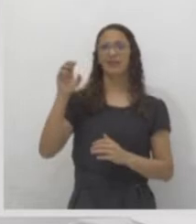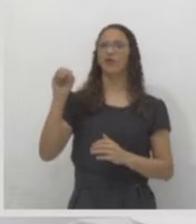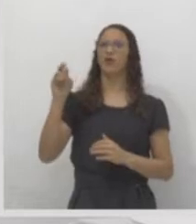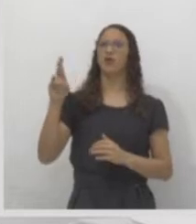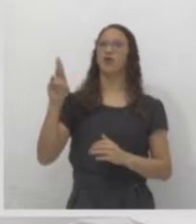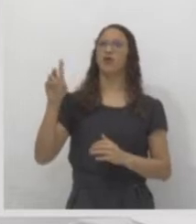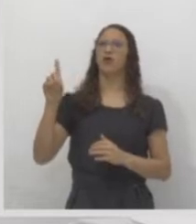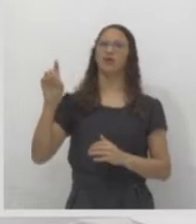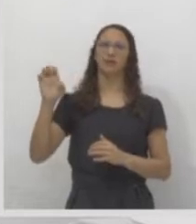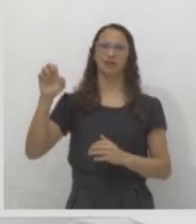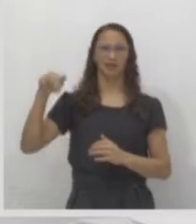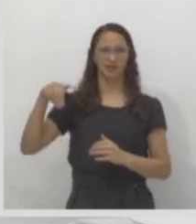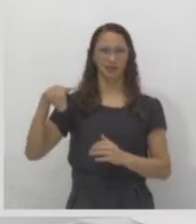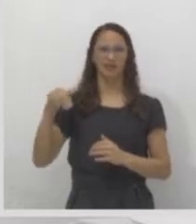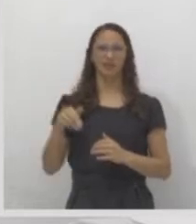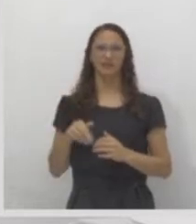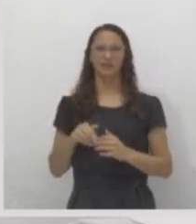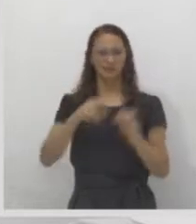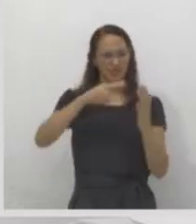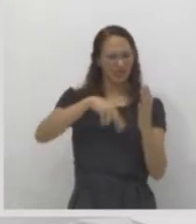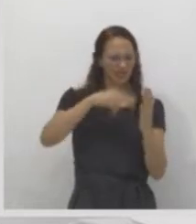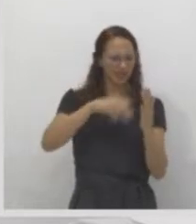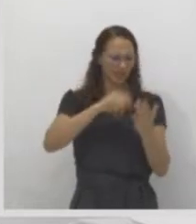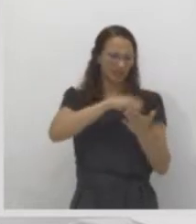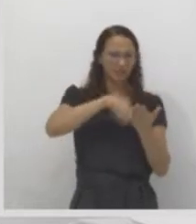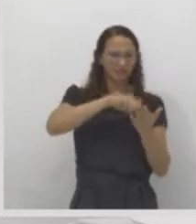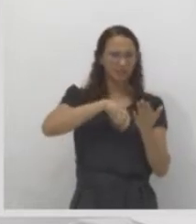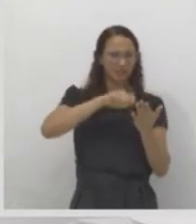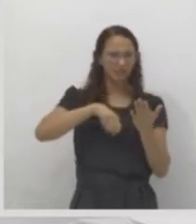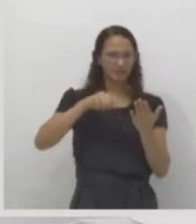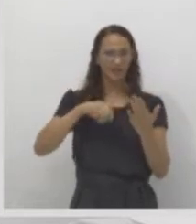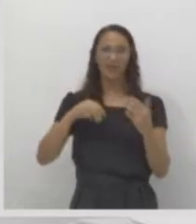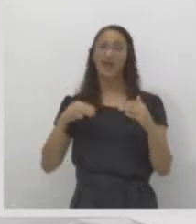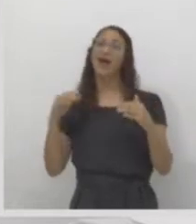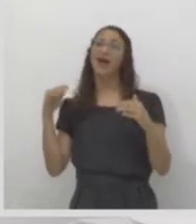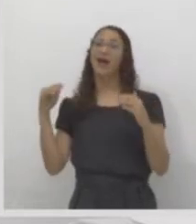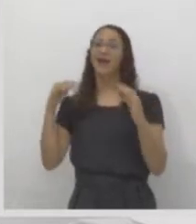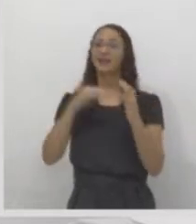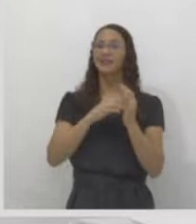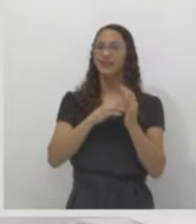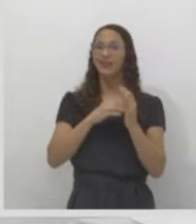e escrever números naturais até a ordem da dezena de milhar.